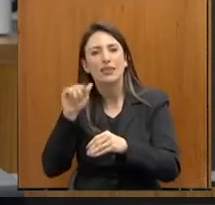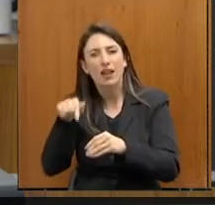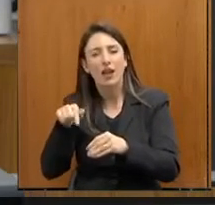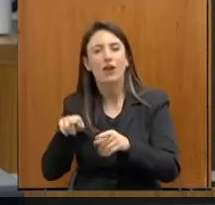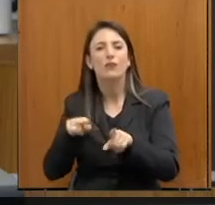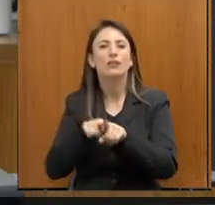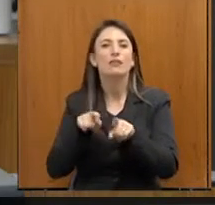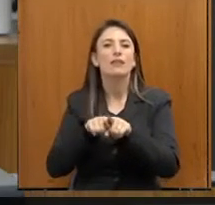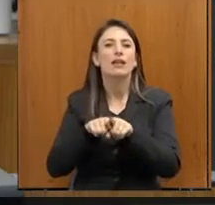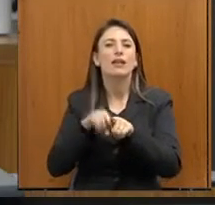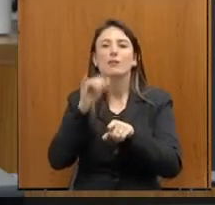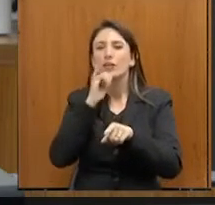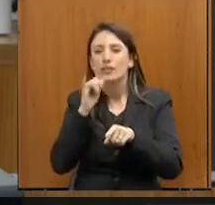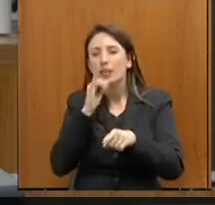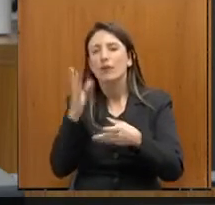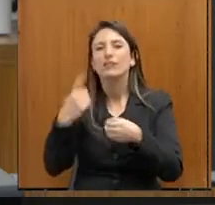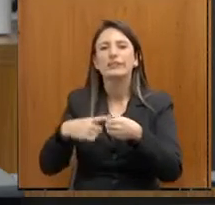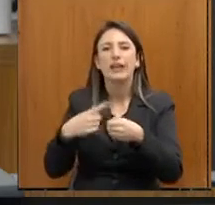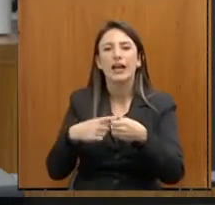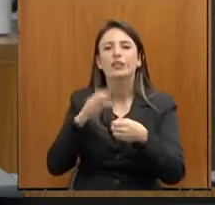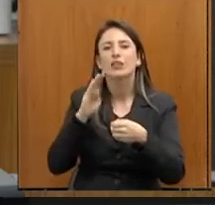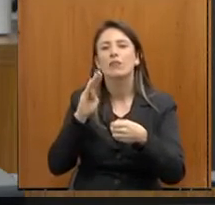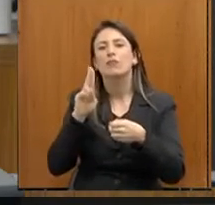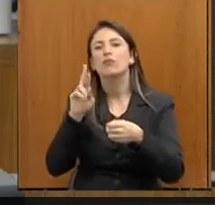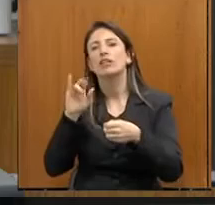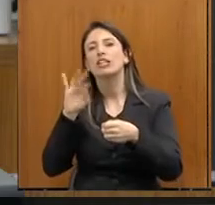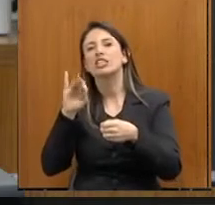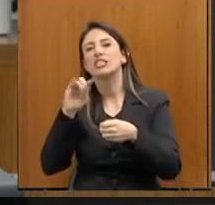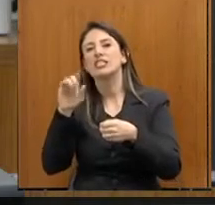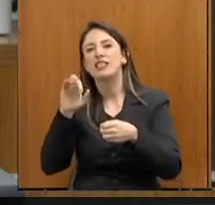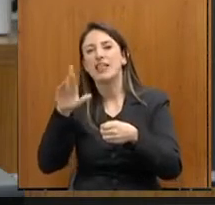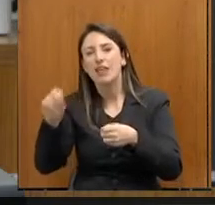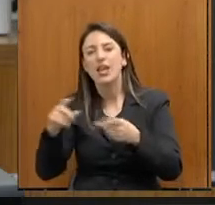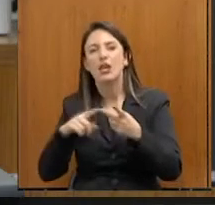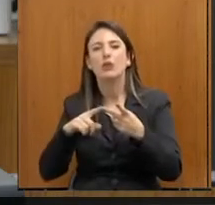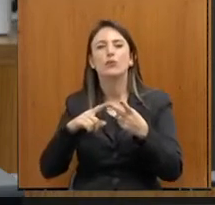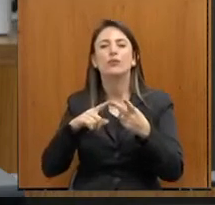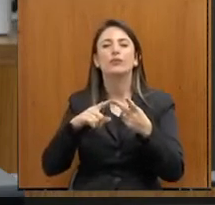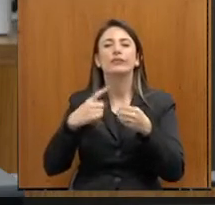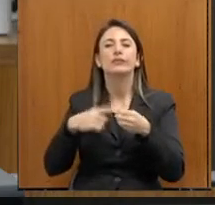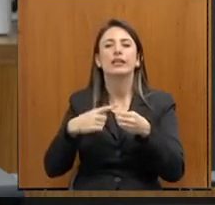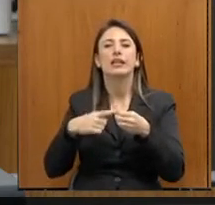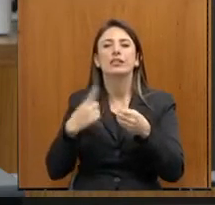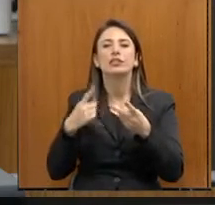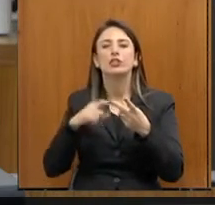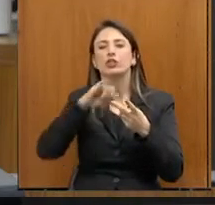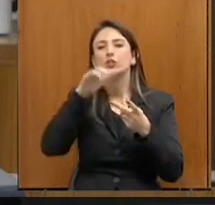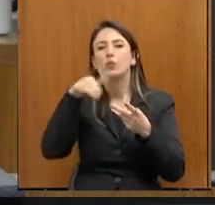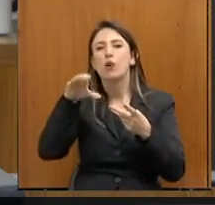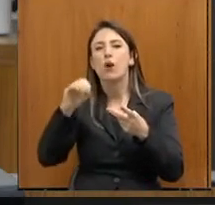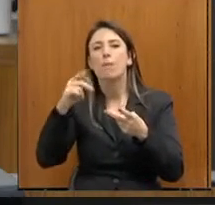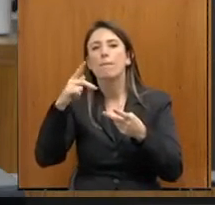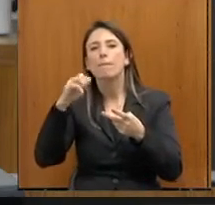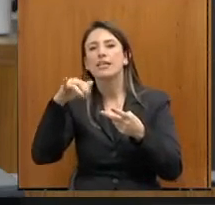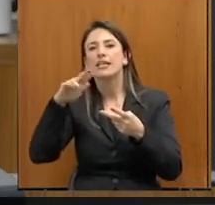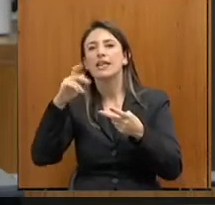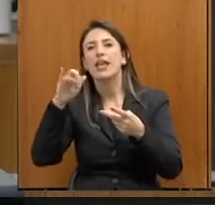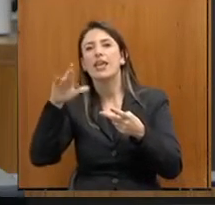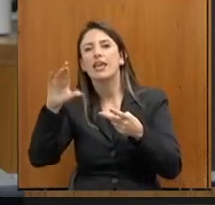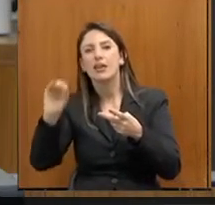cidade de Buritizeiro de Joaquim João Pinheiro